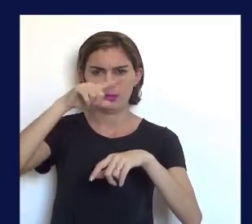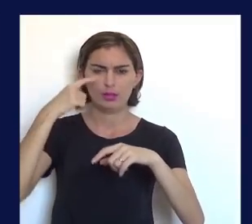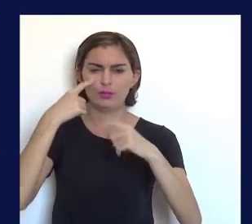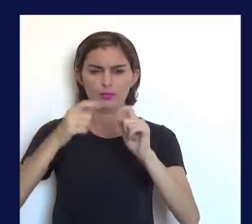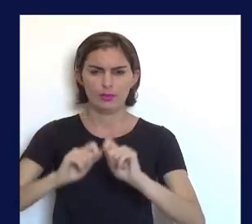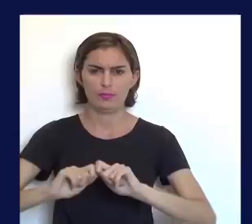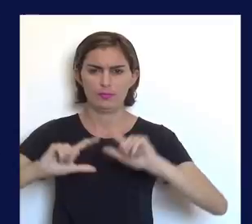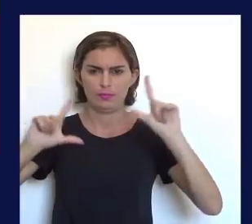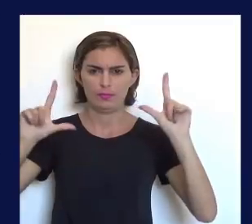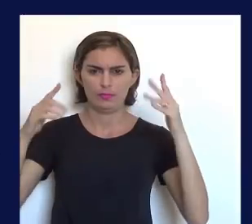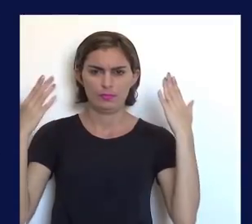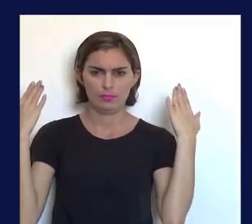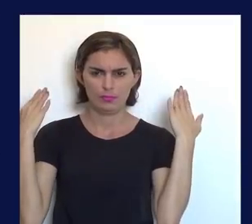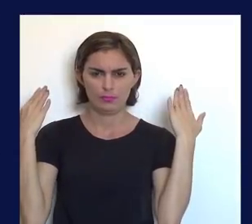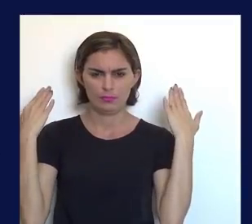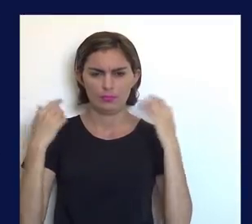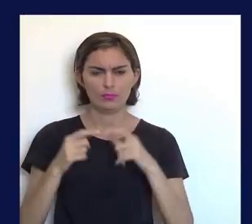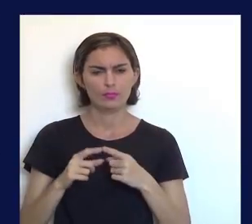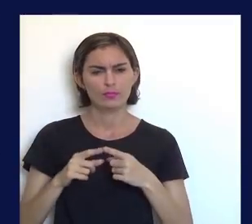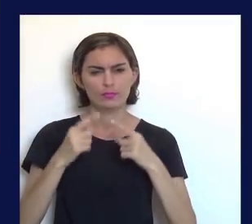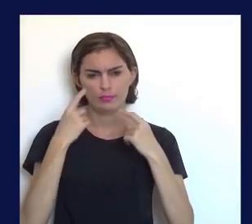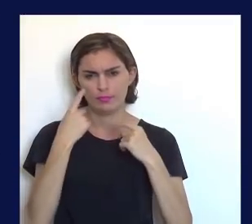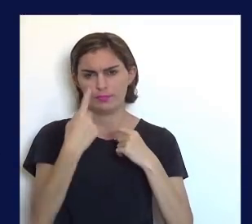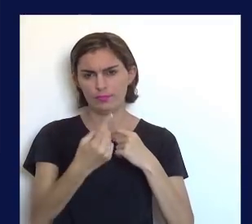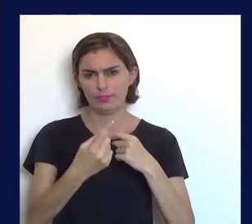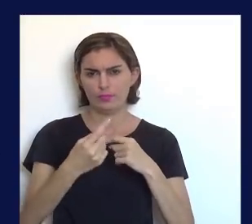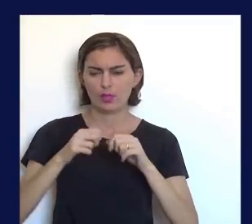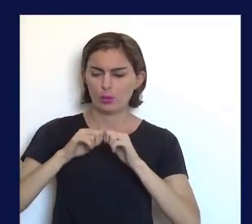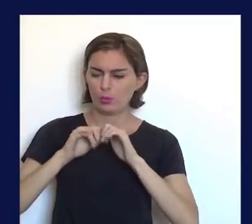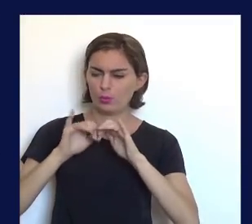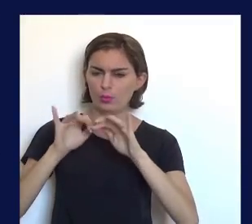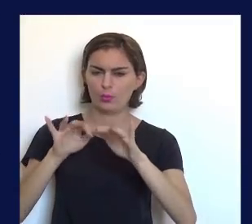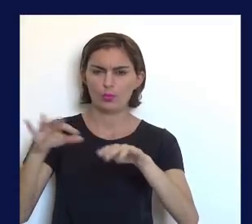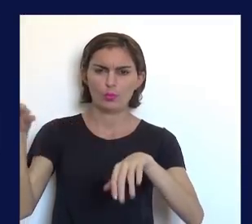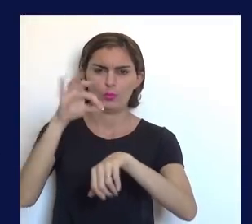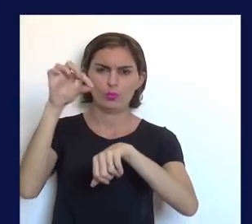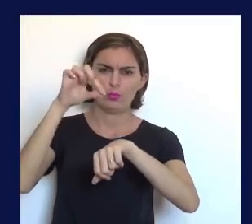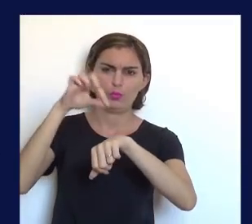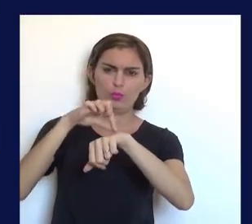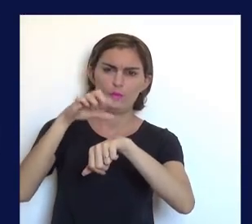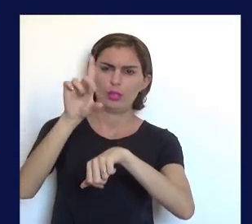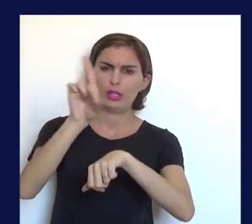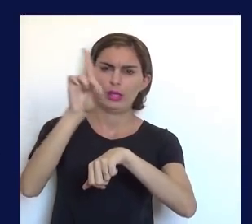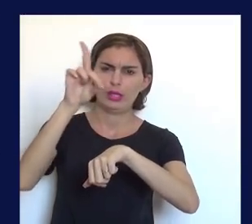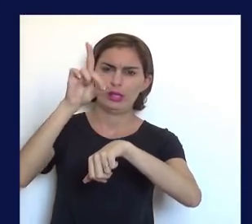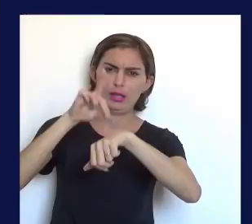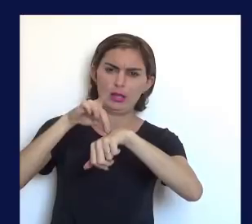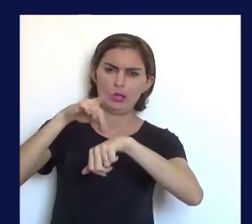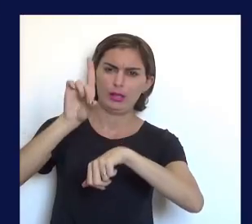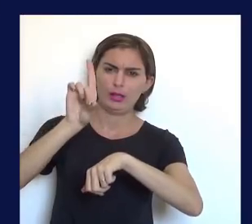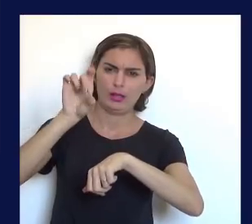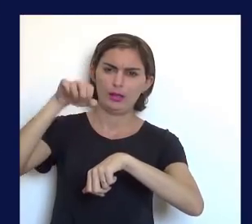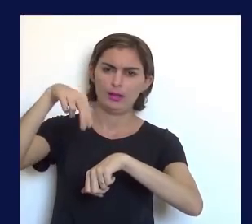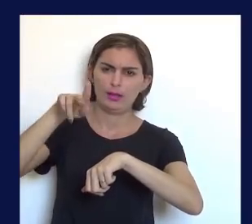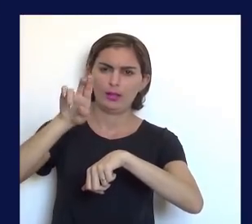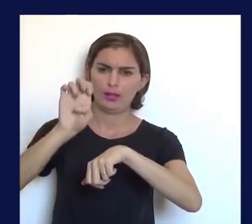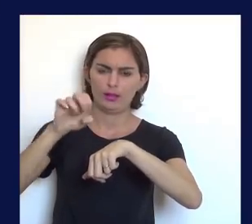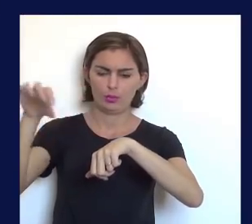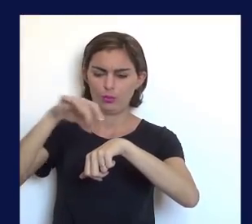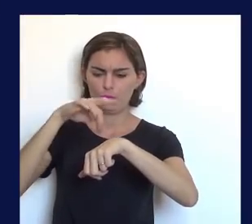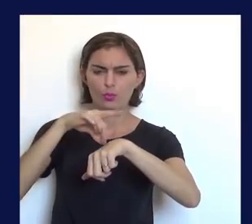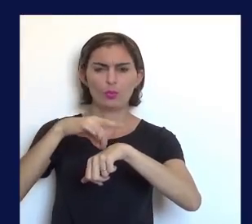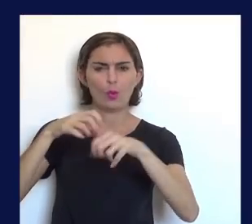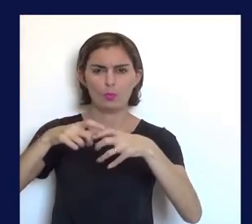tela nesse exato momento. Considerando que a reprodução do mosquito da dengue está intimamente